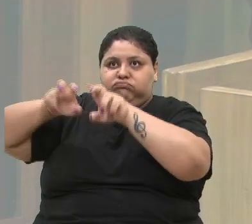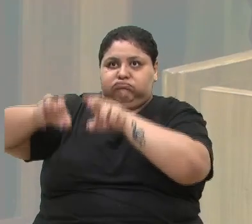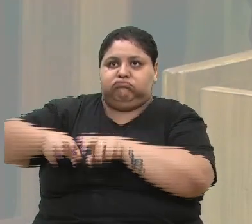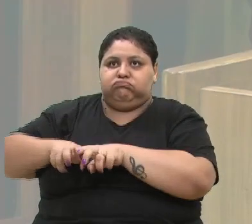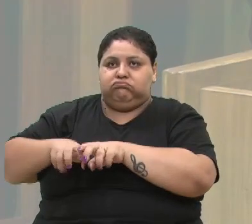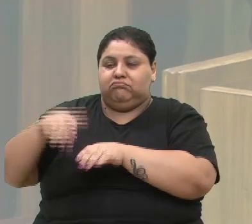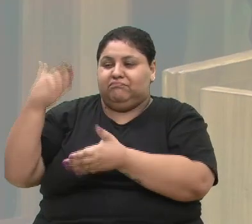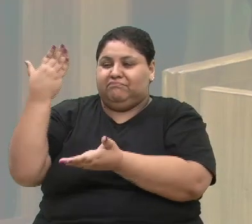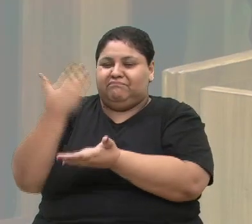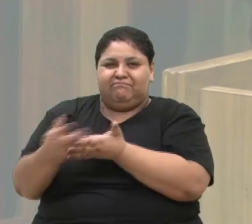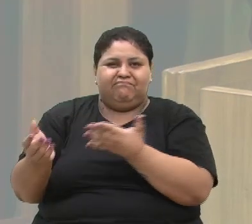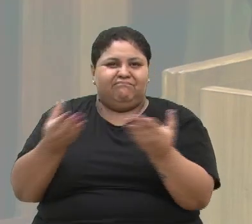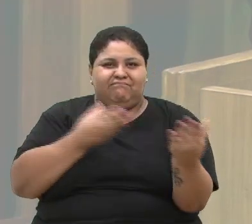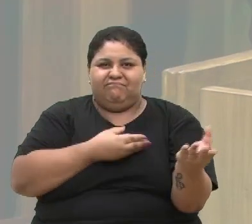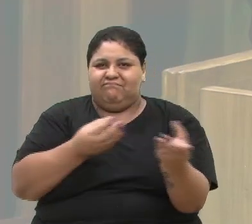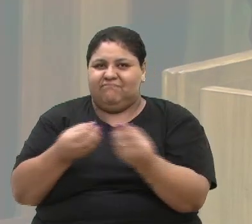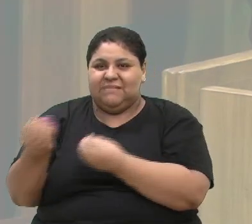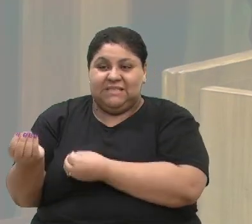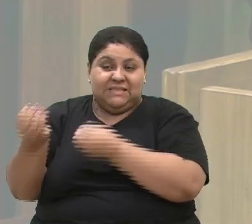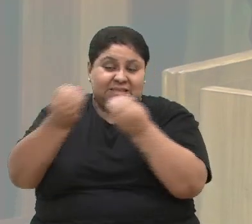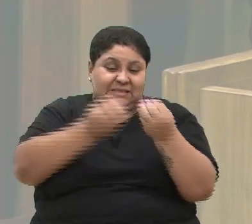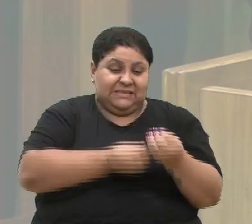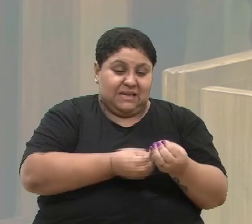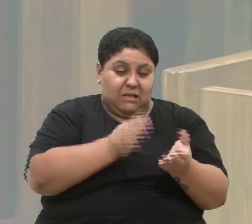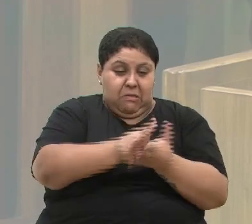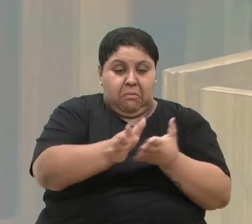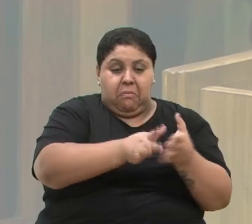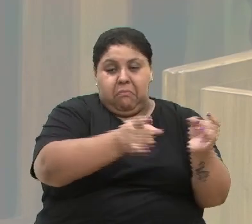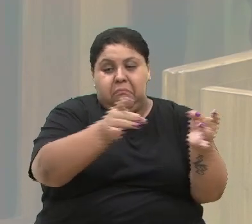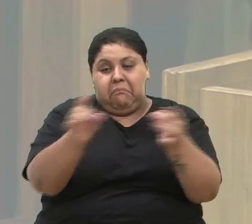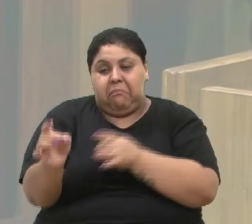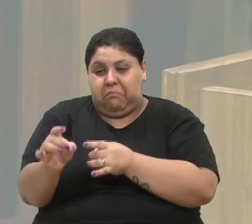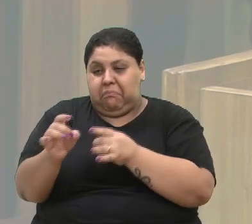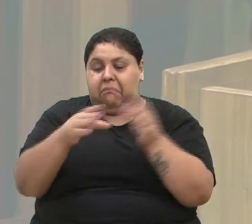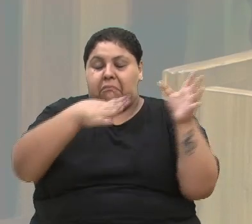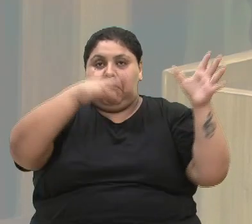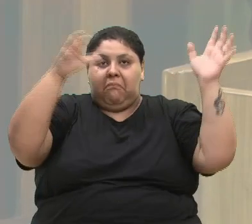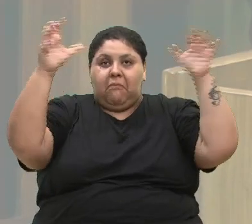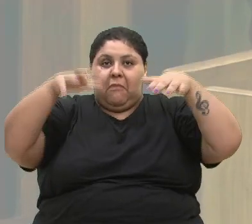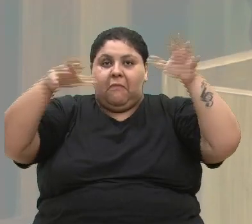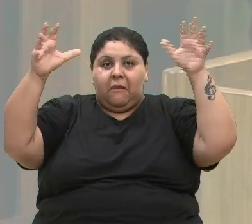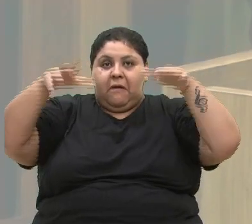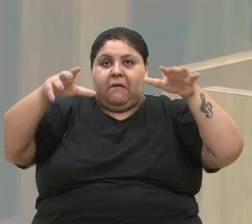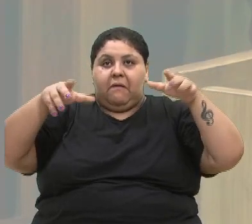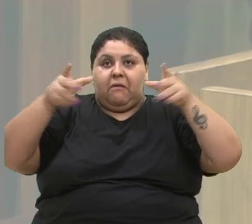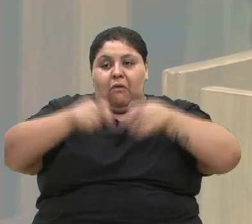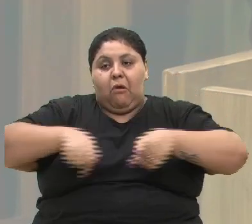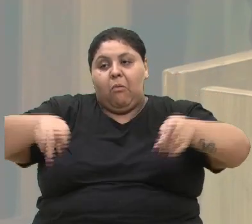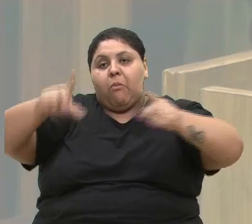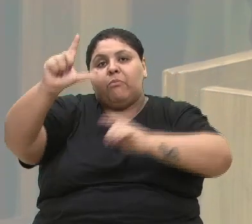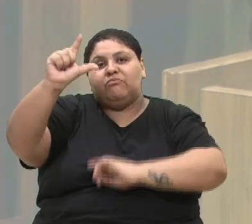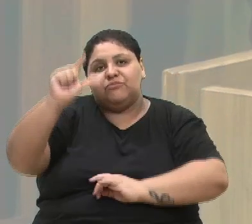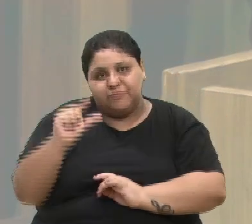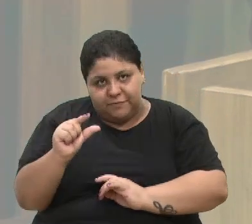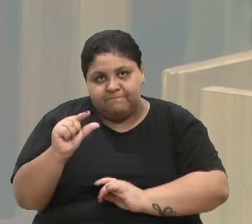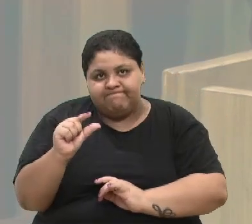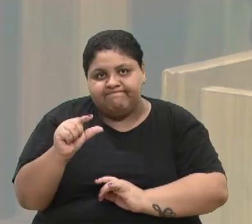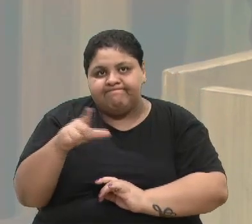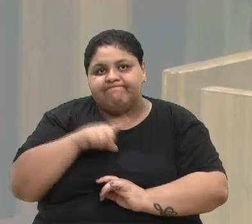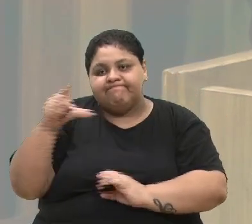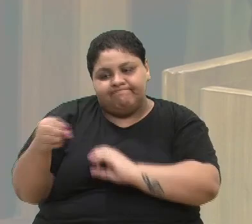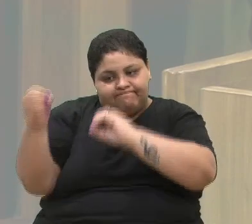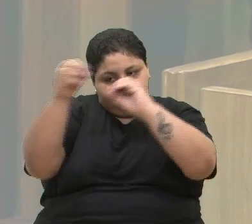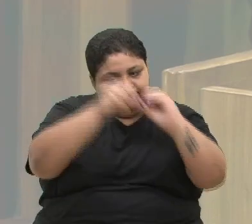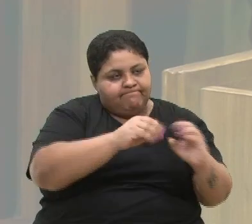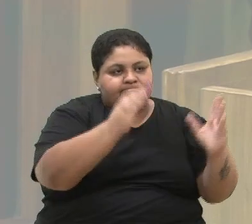perdendo muito, trazem os seus produtos para vender, e com muita chuva o público baixa, eles acabam tendo que levar de